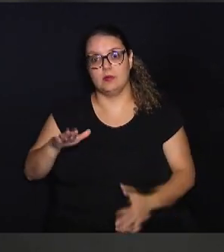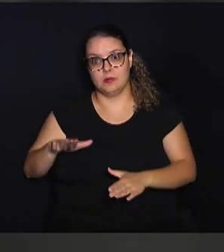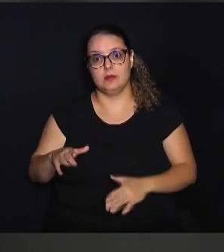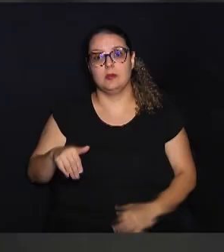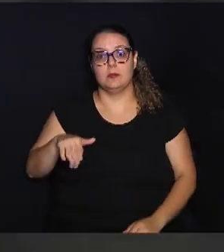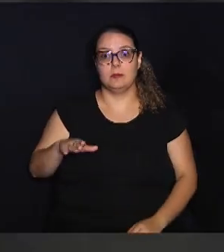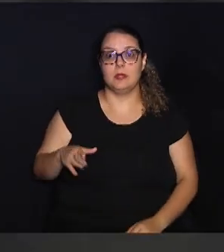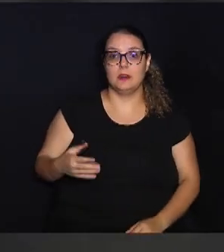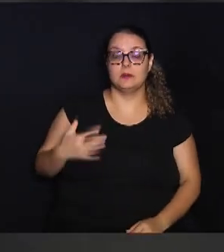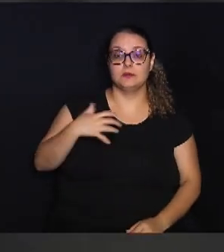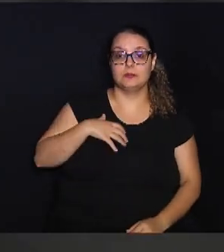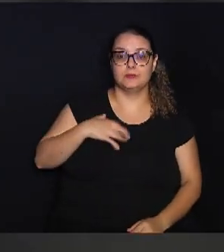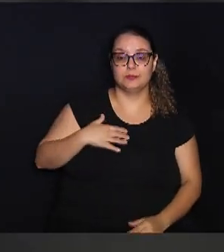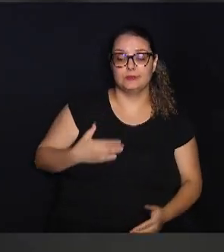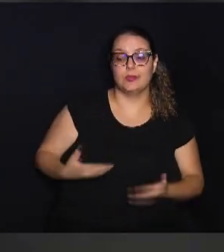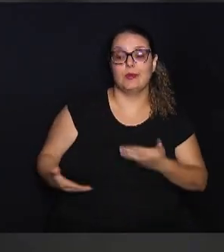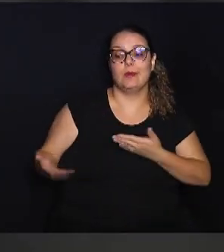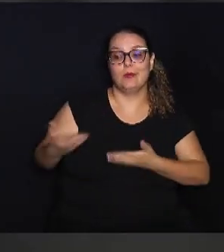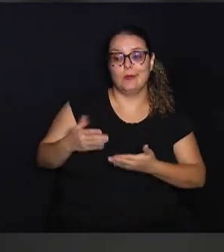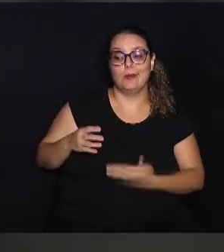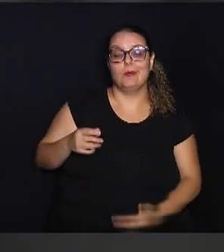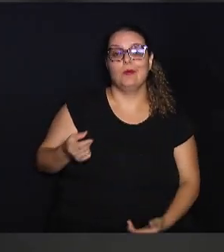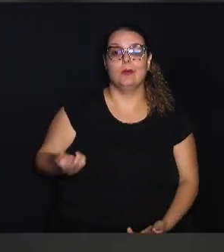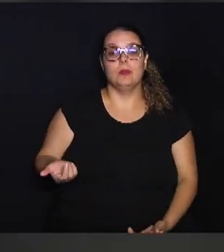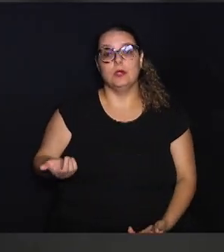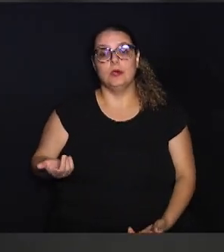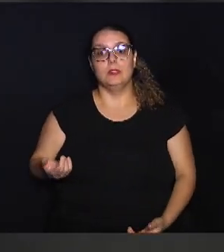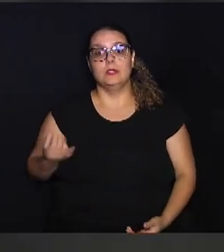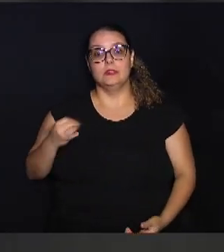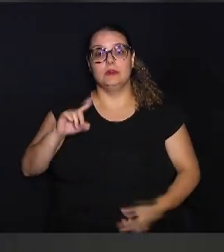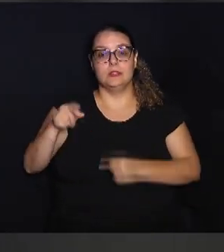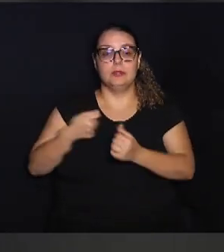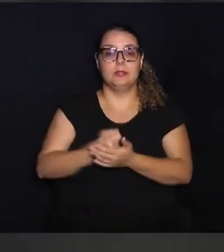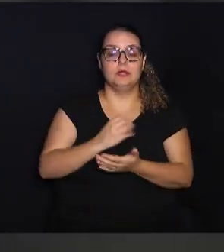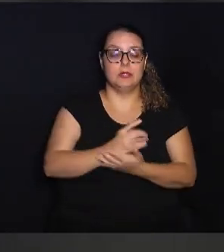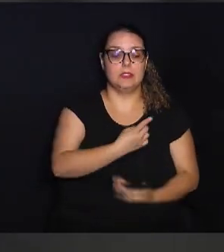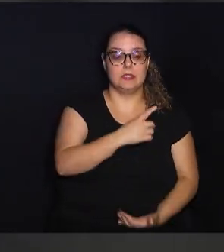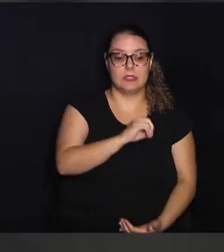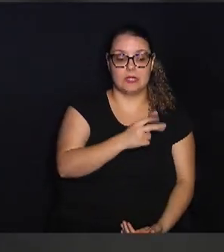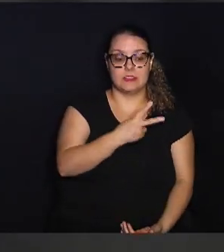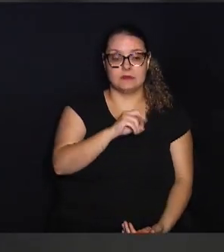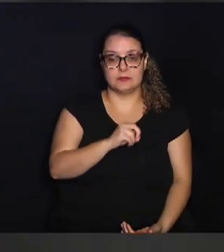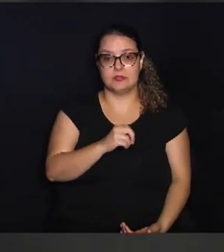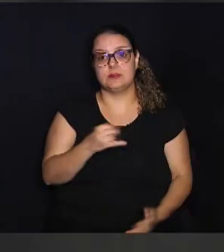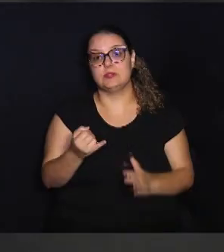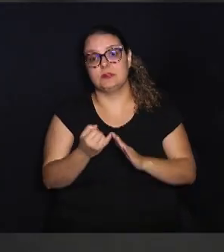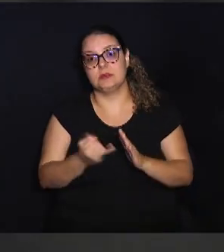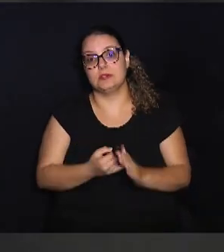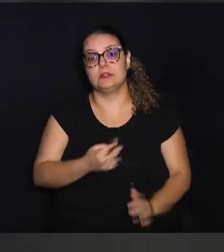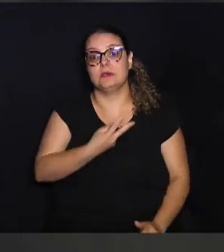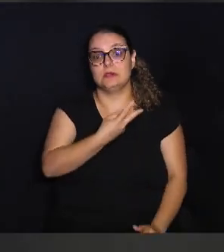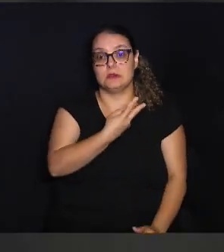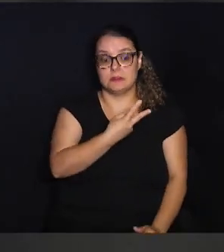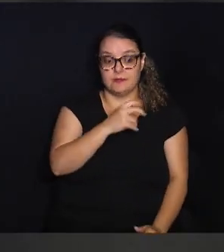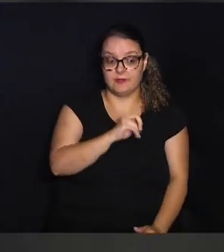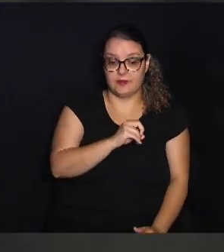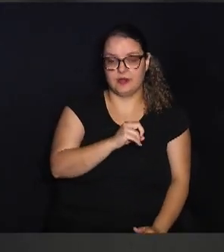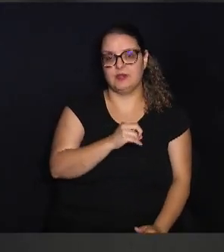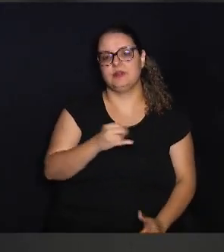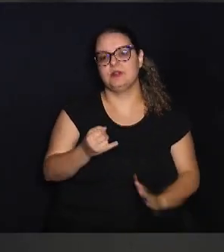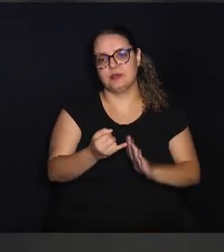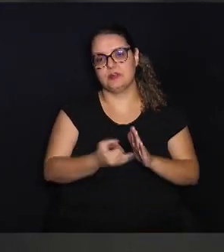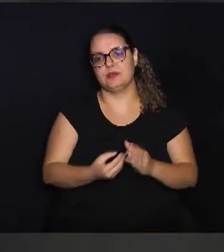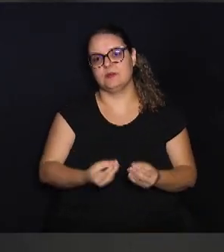né? Cada emendinha que ele dá, se ele for dar para 10, 20 entidades e tal, são 10, 20 entidades que vão trazer voto para